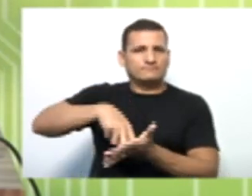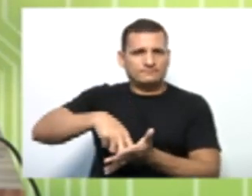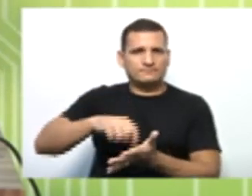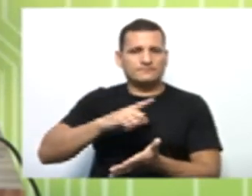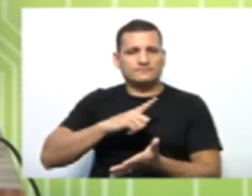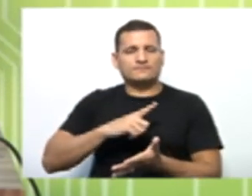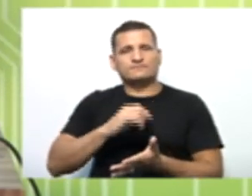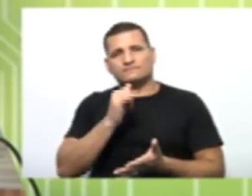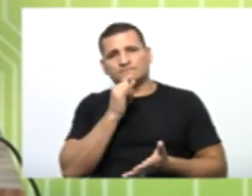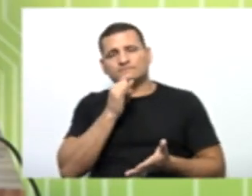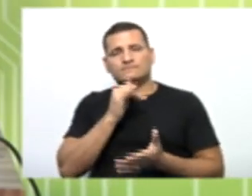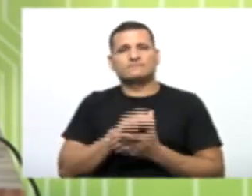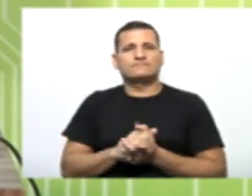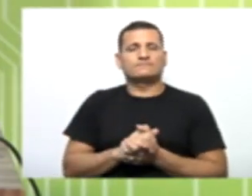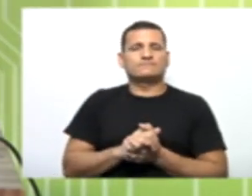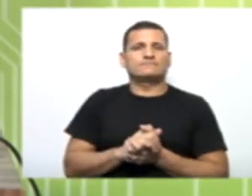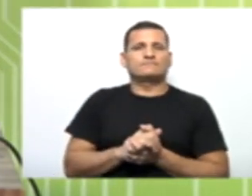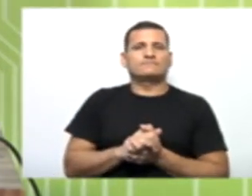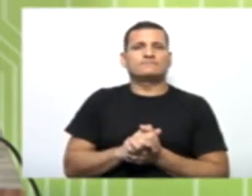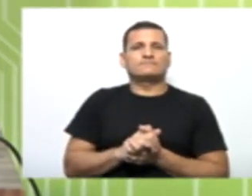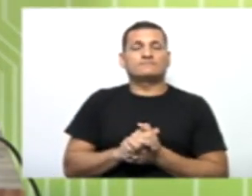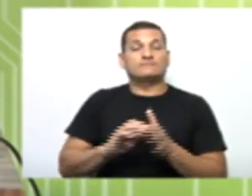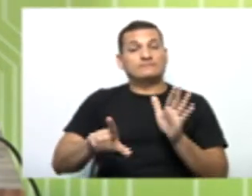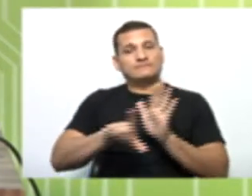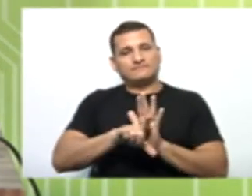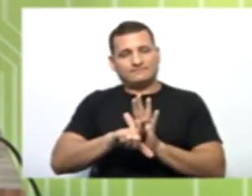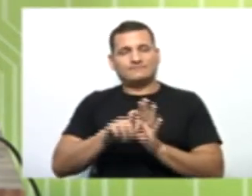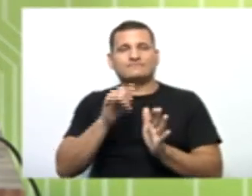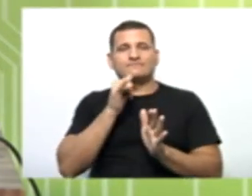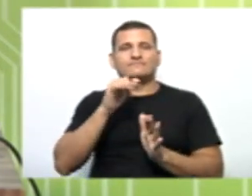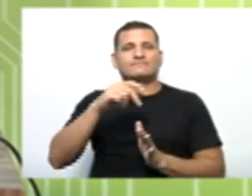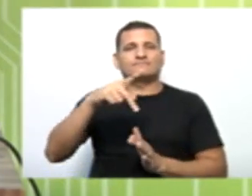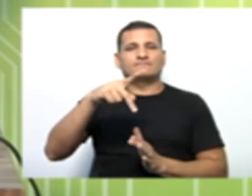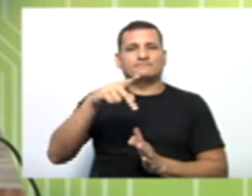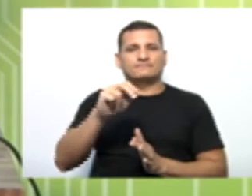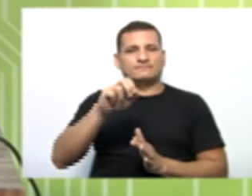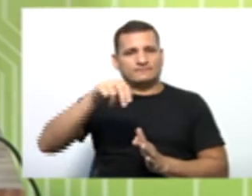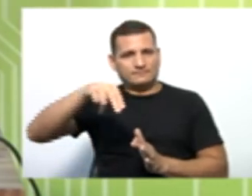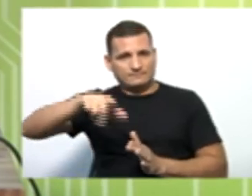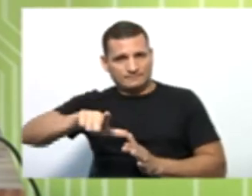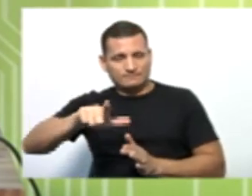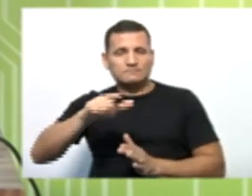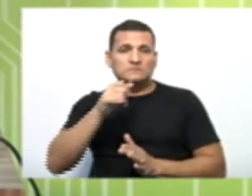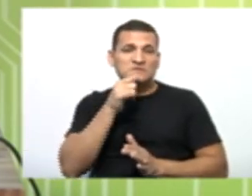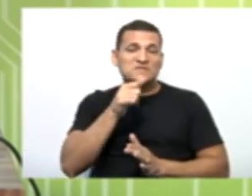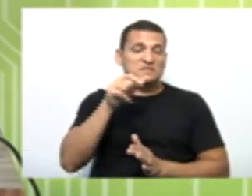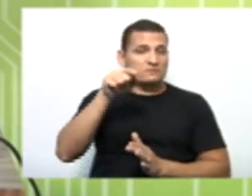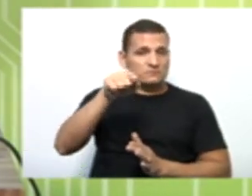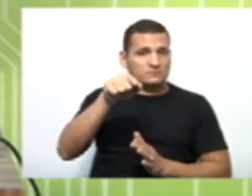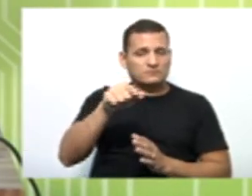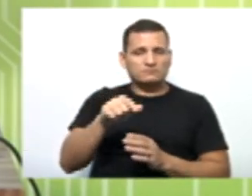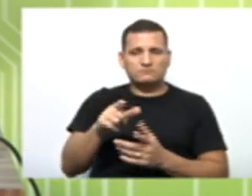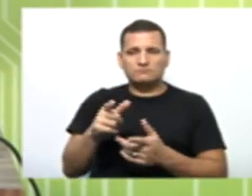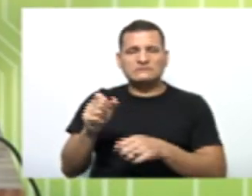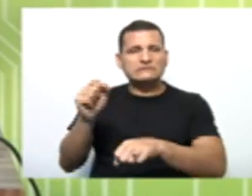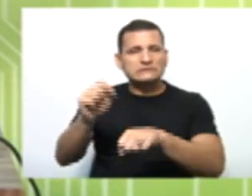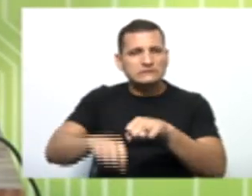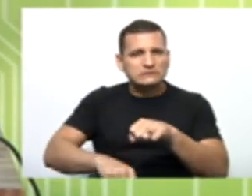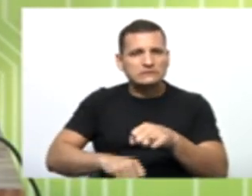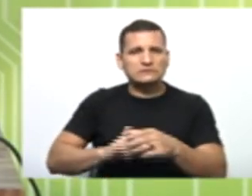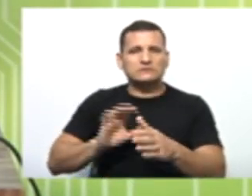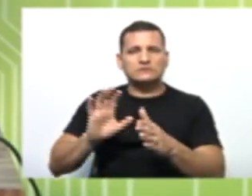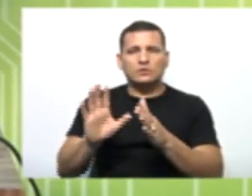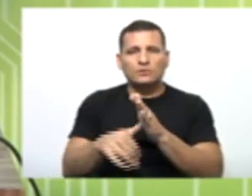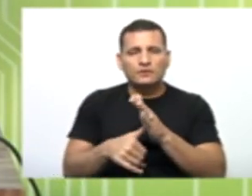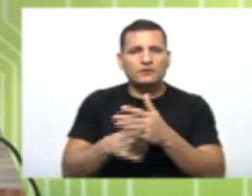Nós temos, por exemplo, o Código Penal. E no Código Penal, quando você comete, por exemplo, um crime previsto, tipificado no